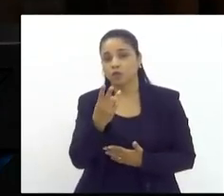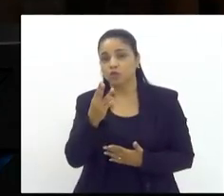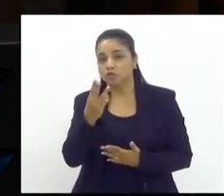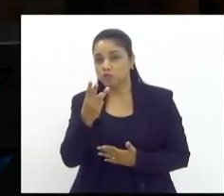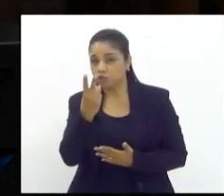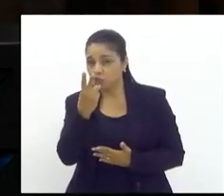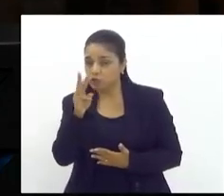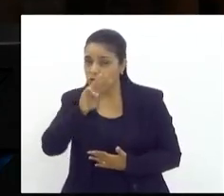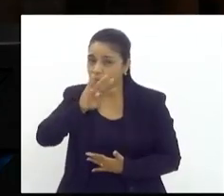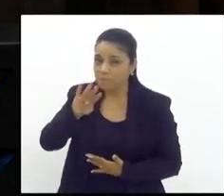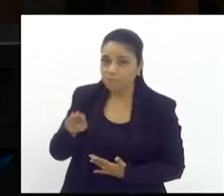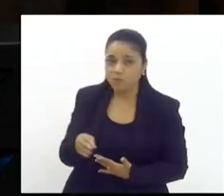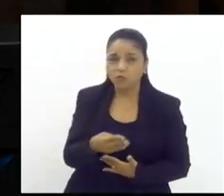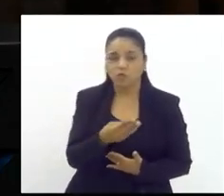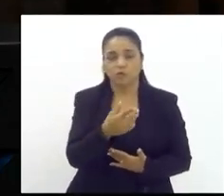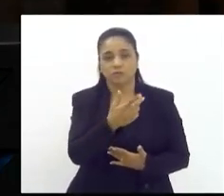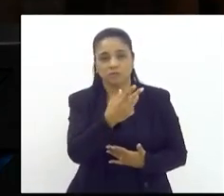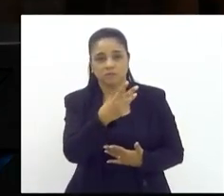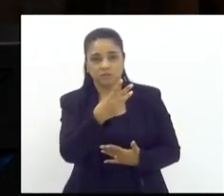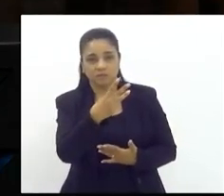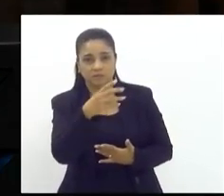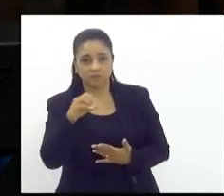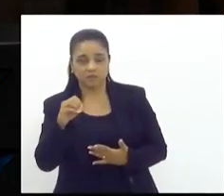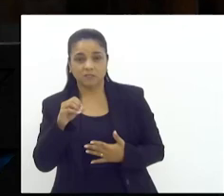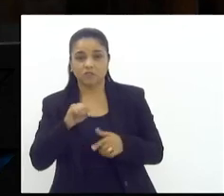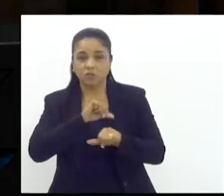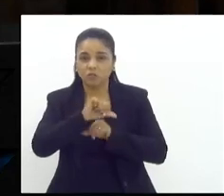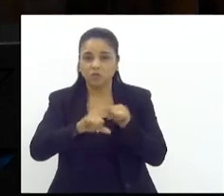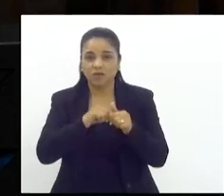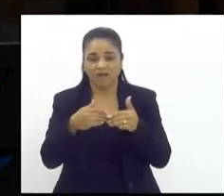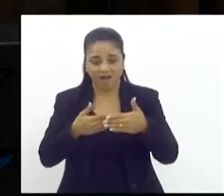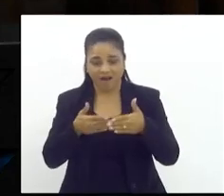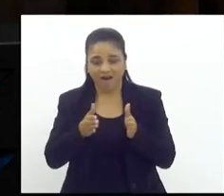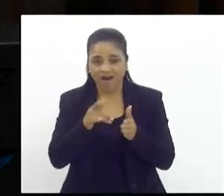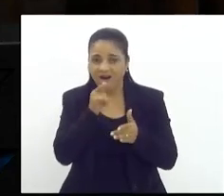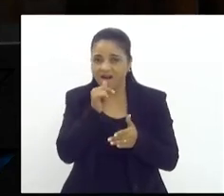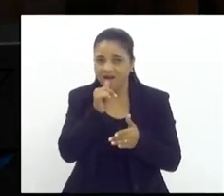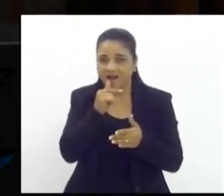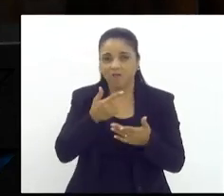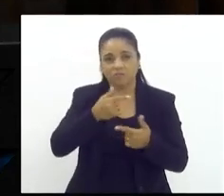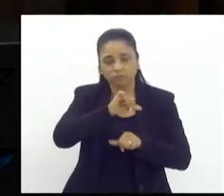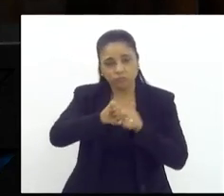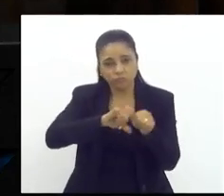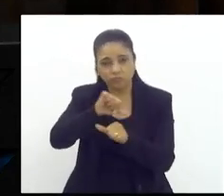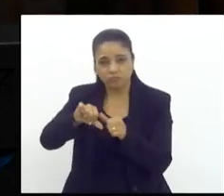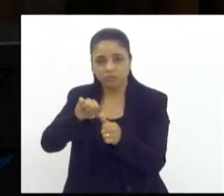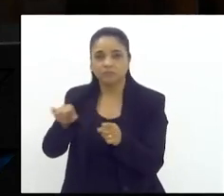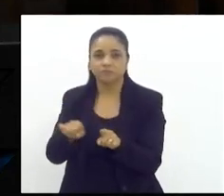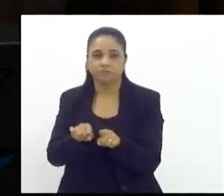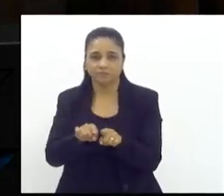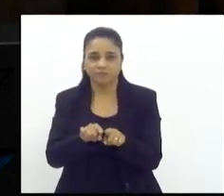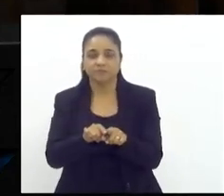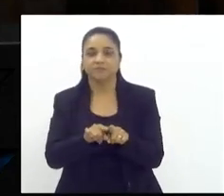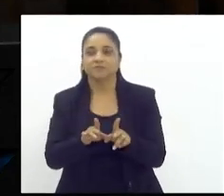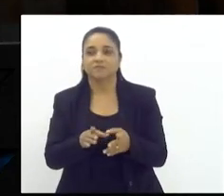trocar 174 caixas d'água porque hoje tem caixa d'água de amianto lá ainda